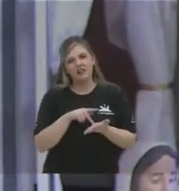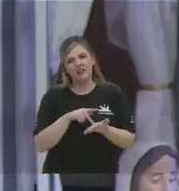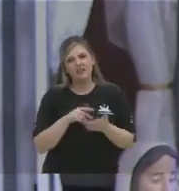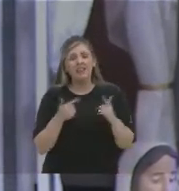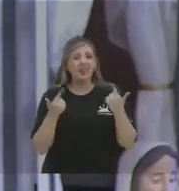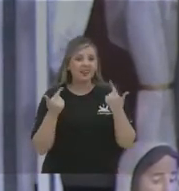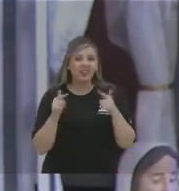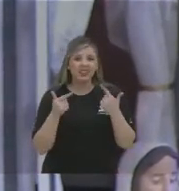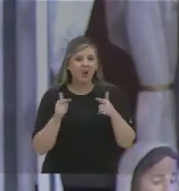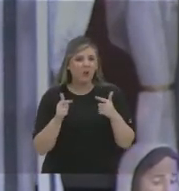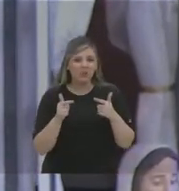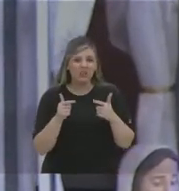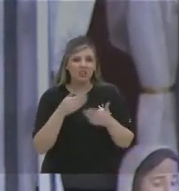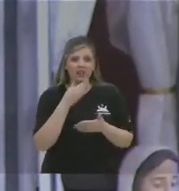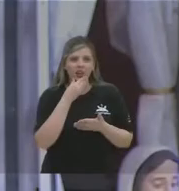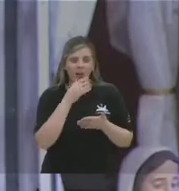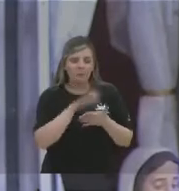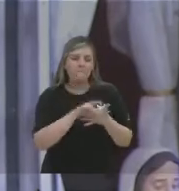cunho sexual.